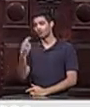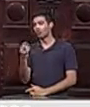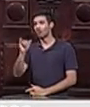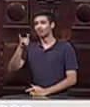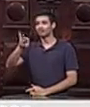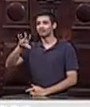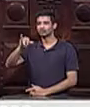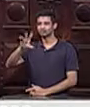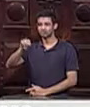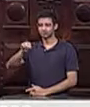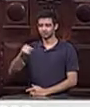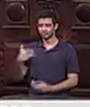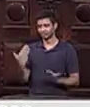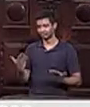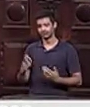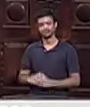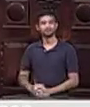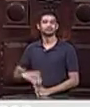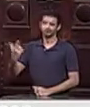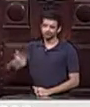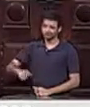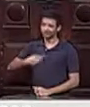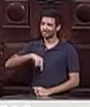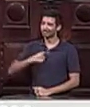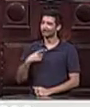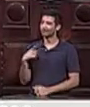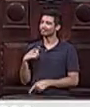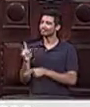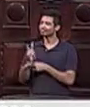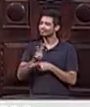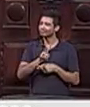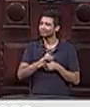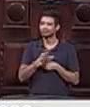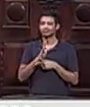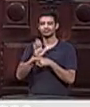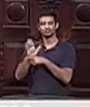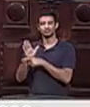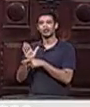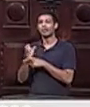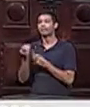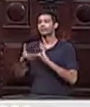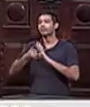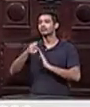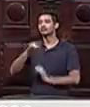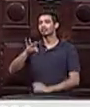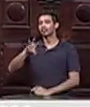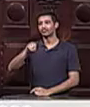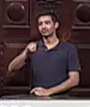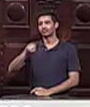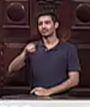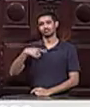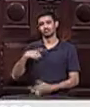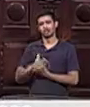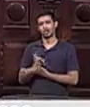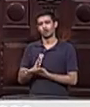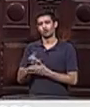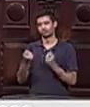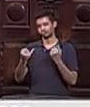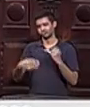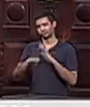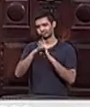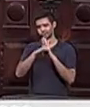inativos. Então, nós estamos defendendo a derrubada do veto, além das razões aqui